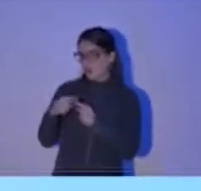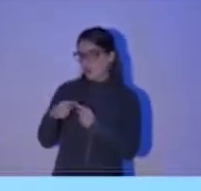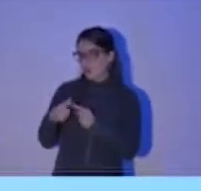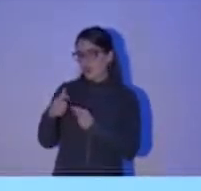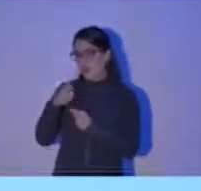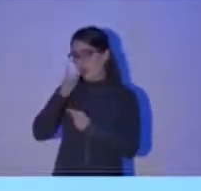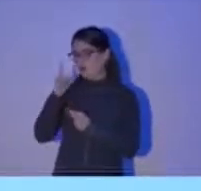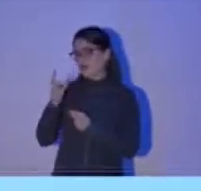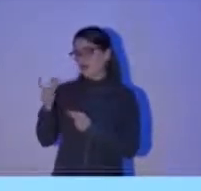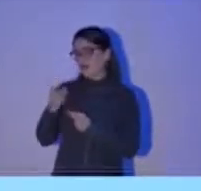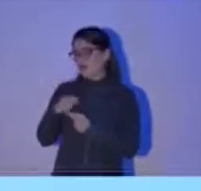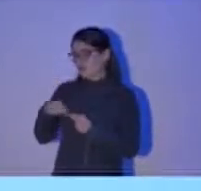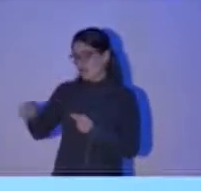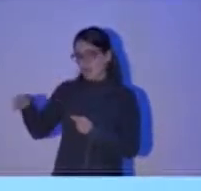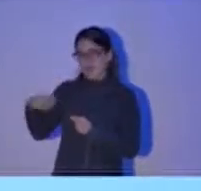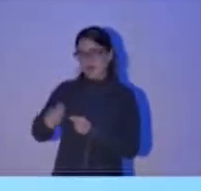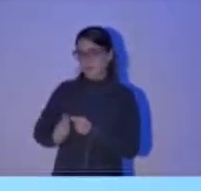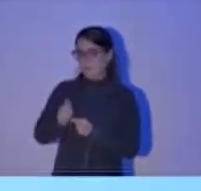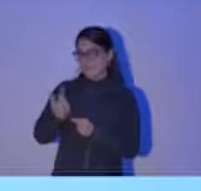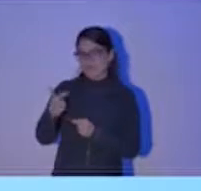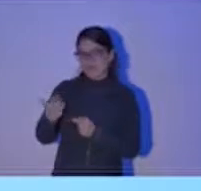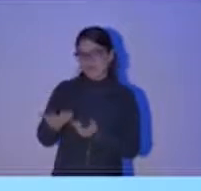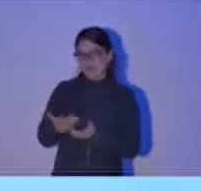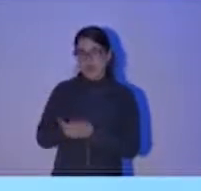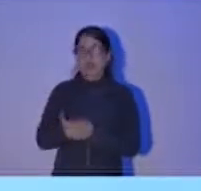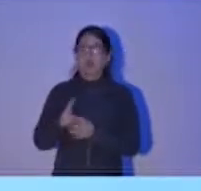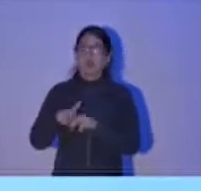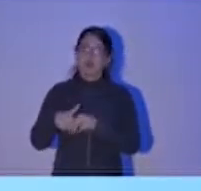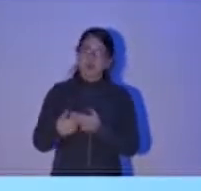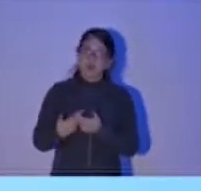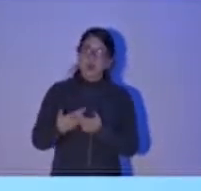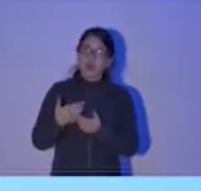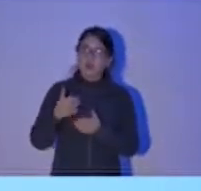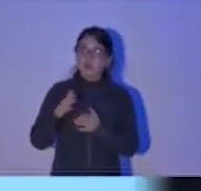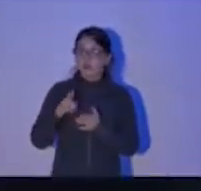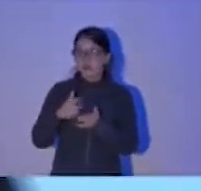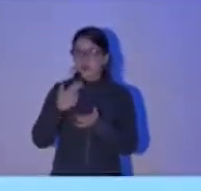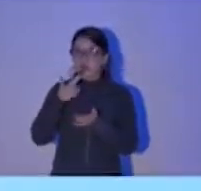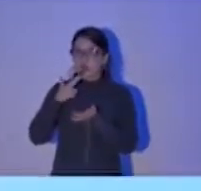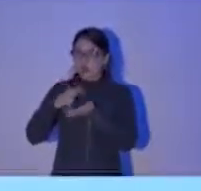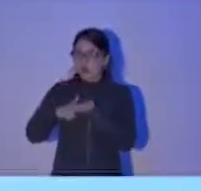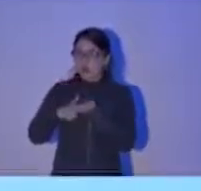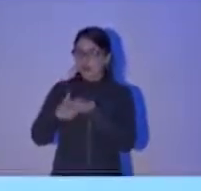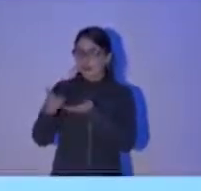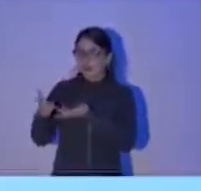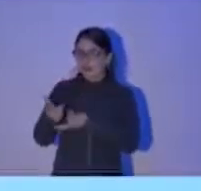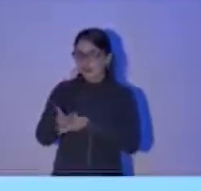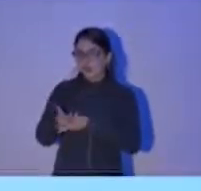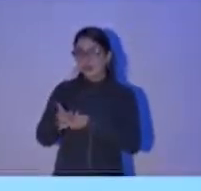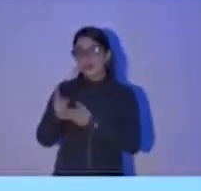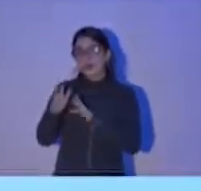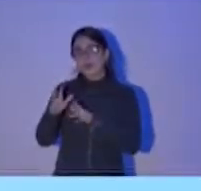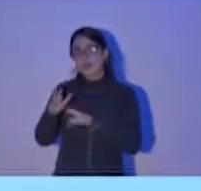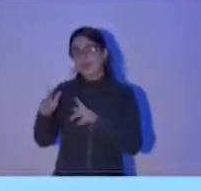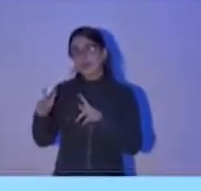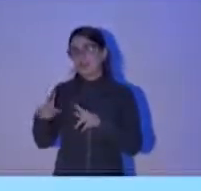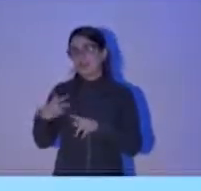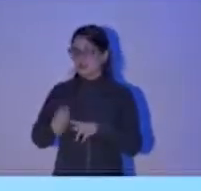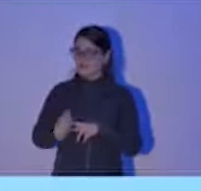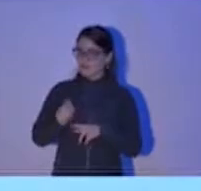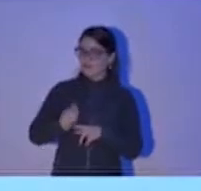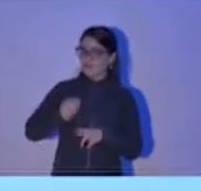desde ontem, né? A gente sempre conta para vocês quando a gente manda o convite no briefing, mas eu acho que é diferente quando a gente está